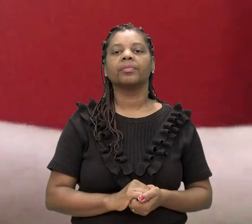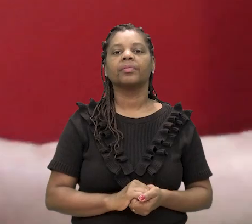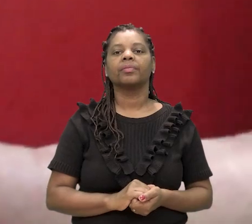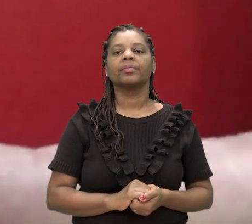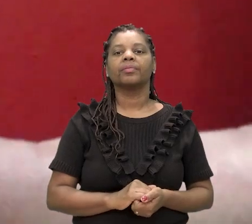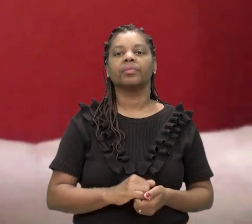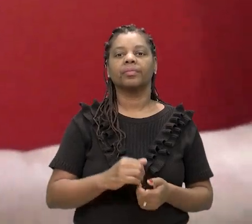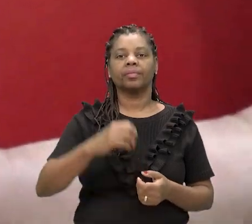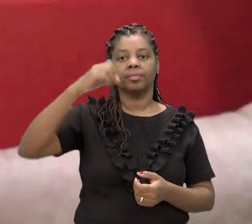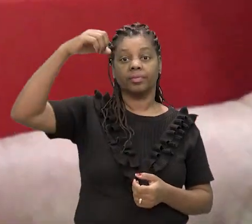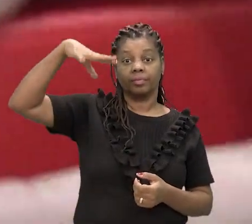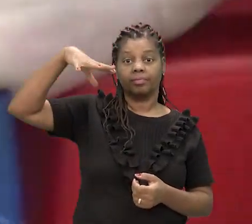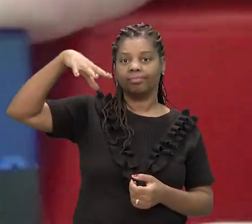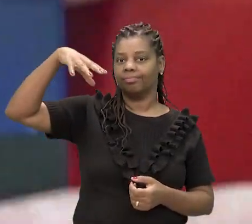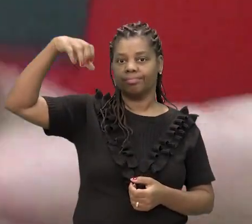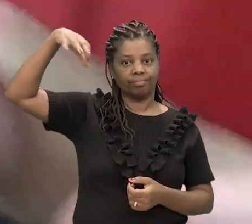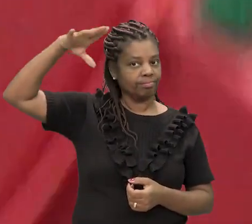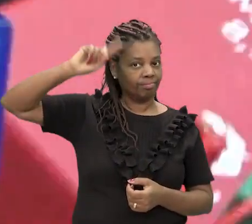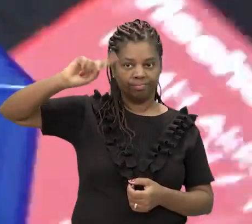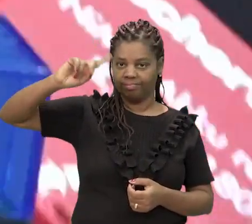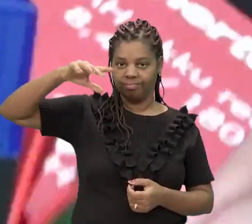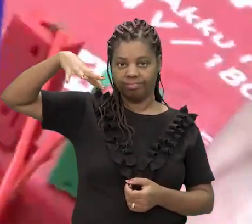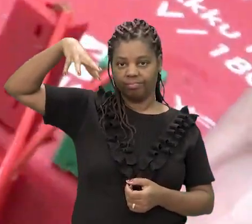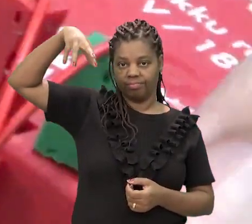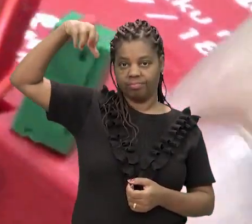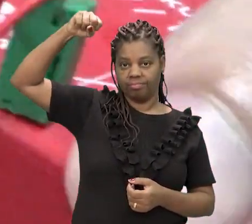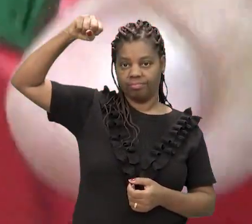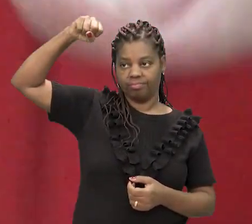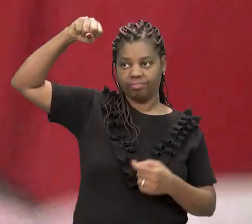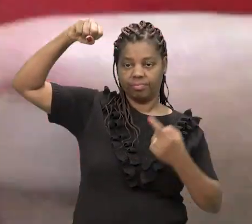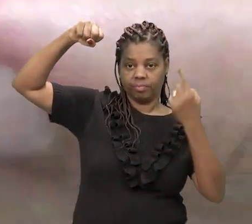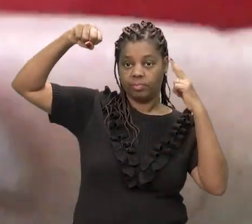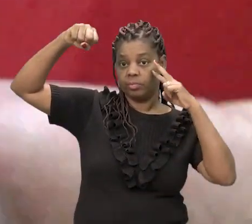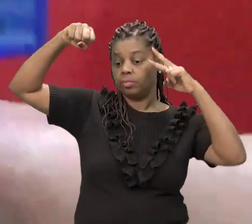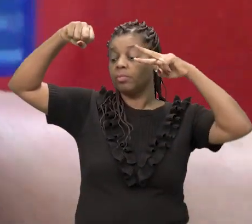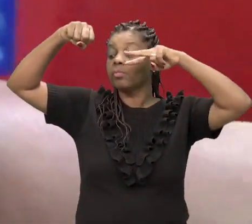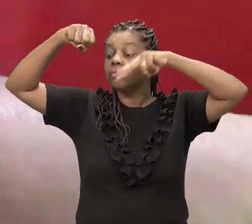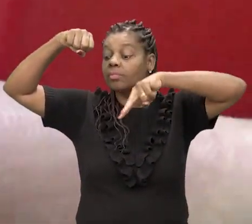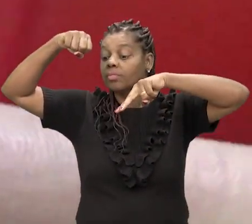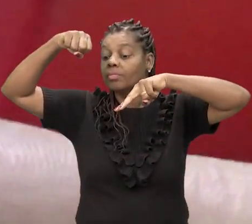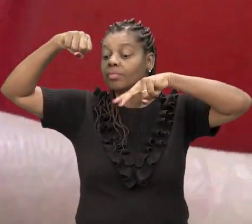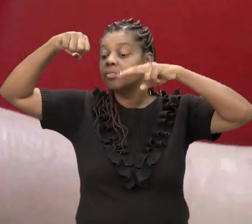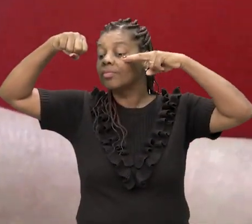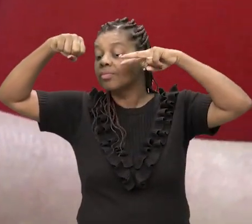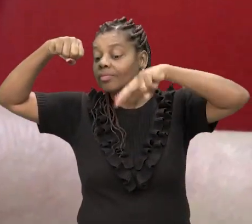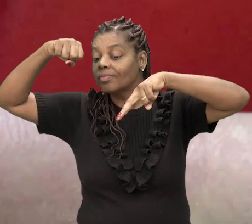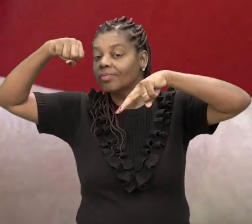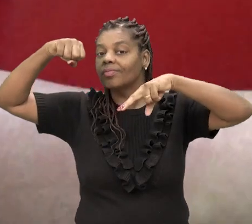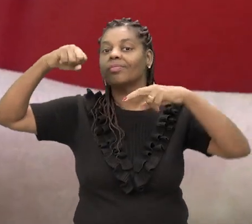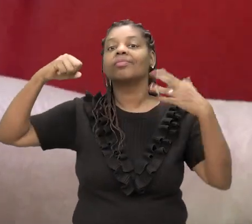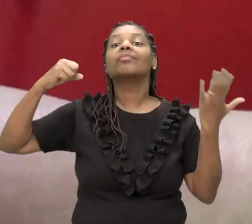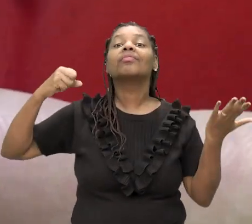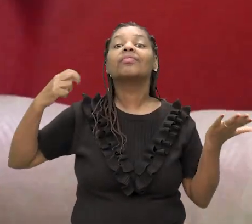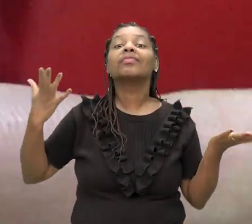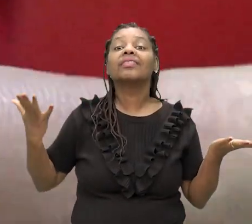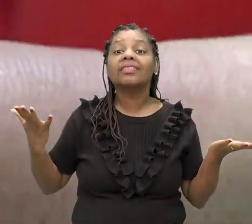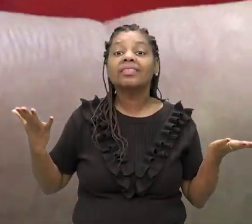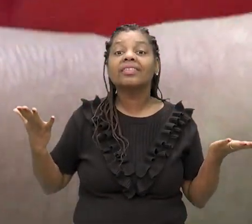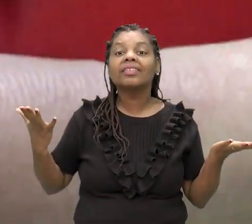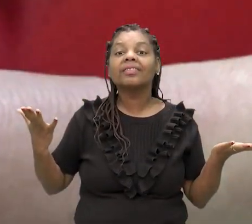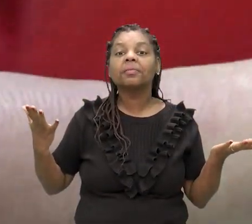e o negativo. Nossa lâmpada não acendeu, porque como não sei se dá para ver aqui dentro, dá para